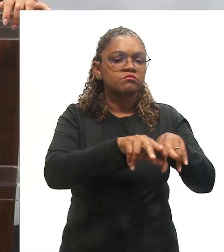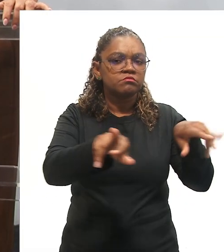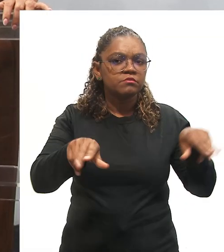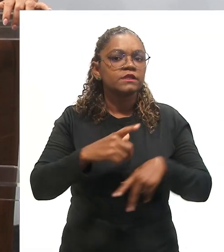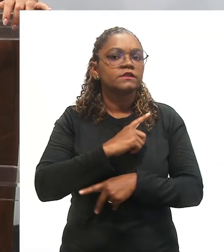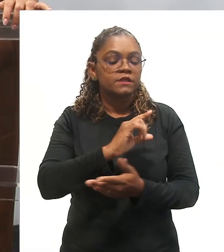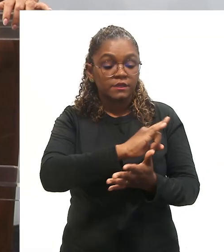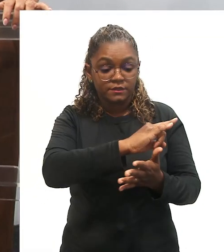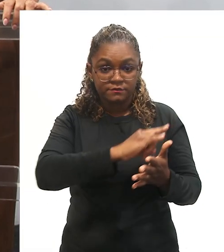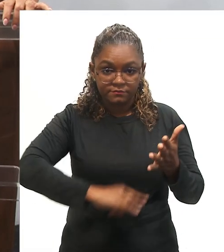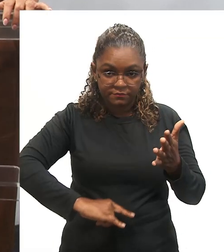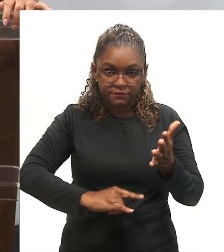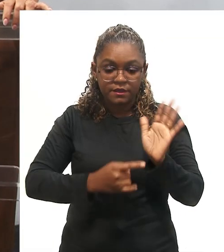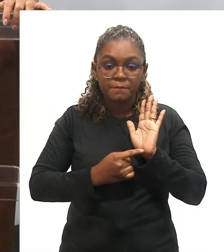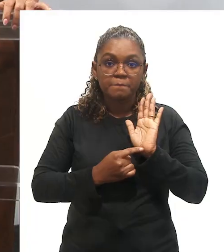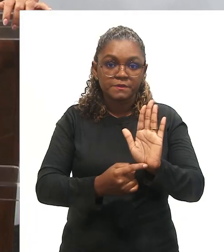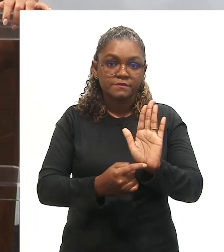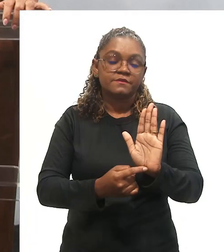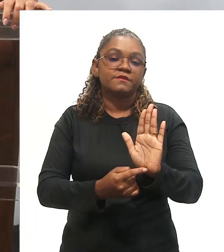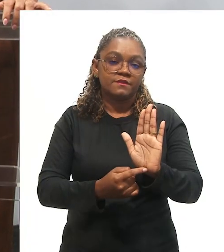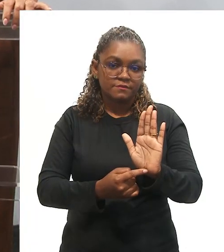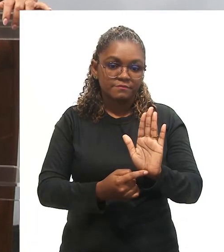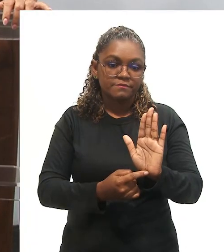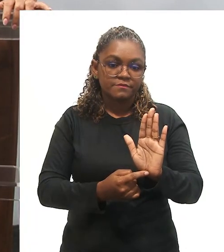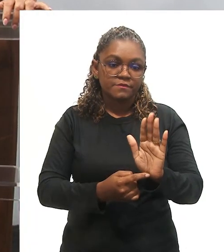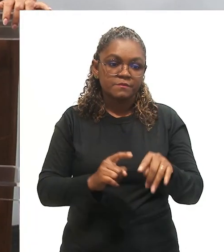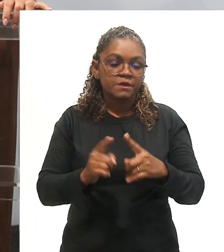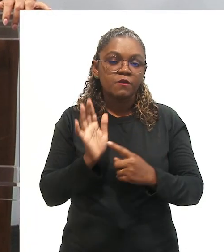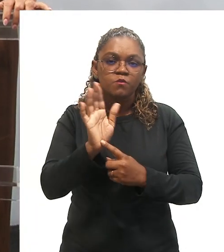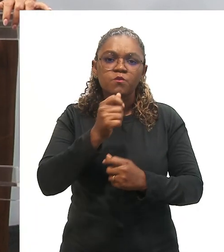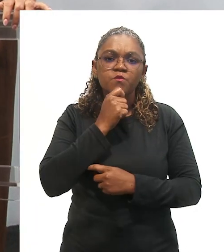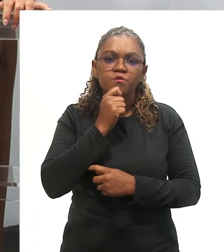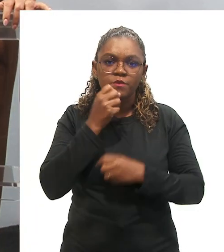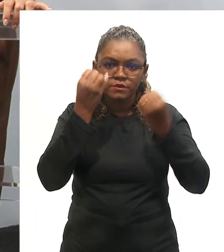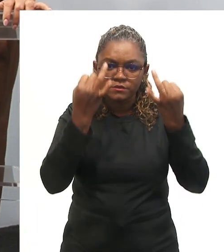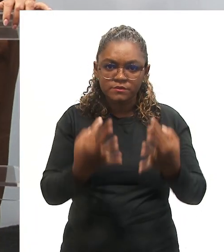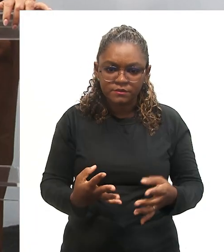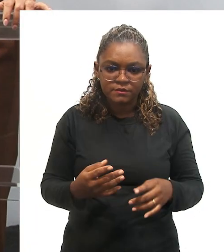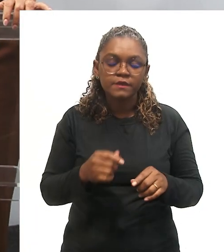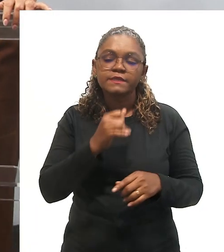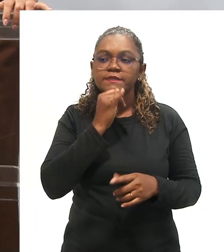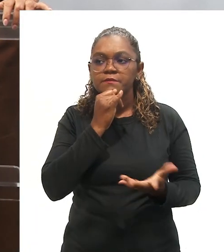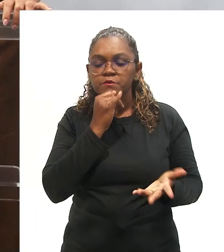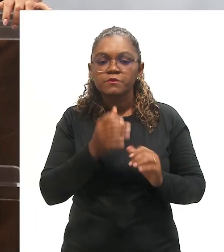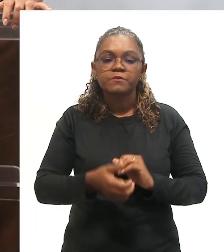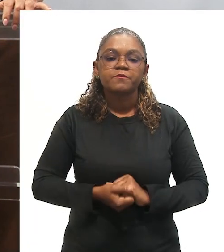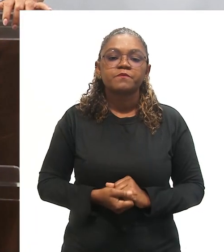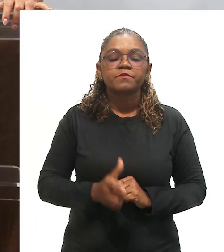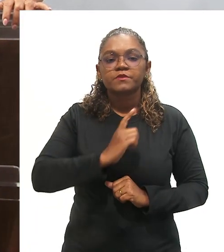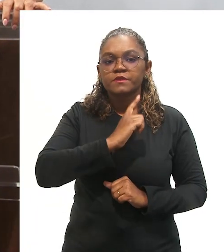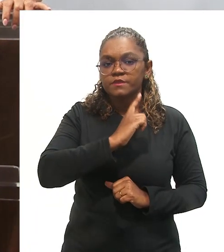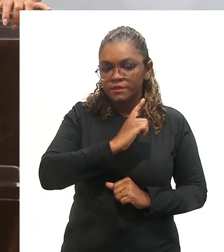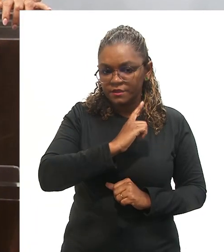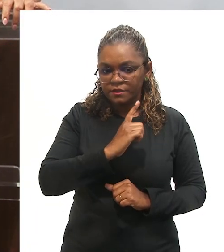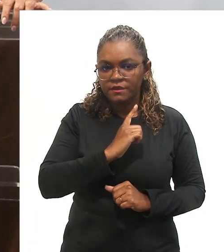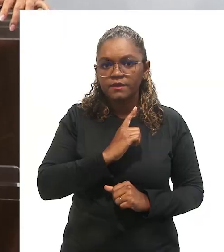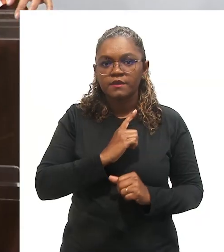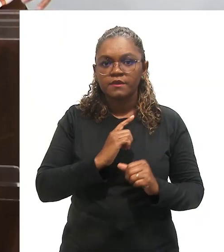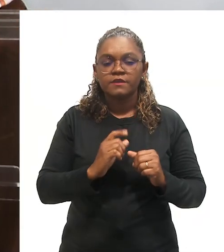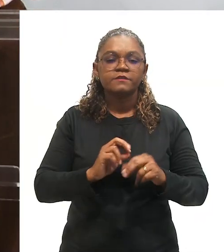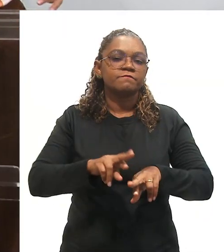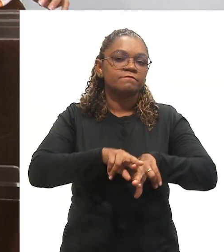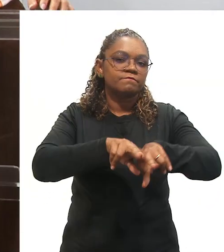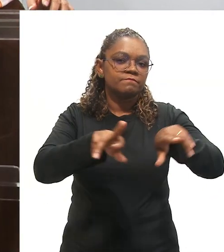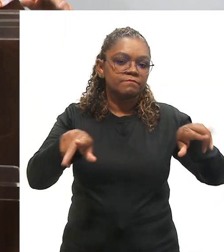uma documentação a ser apresentada muitas vezes que não citamos aqui. Como eu falei, o arcabouço